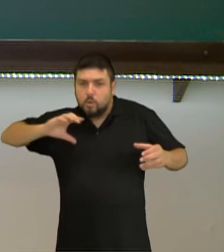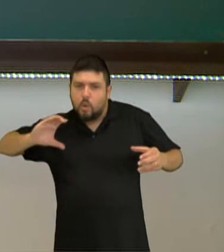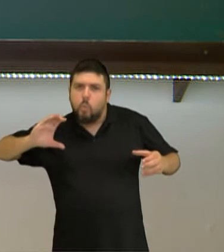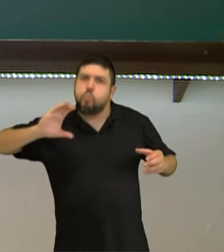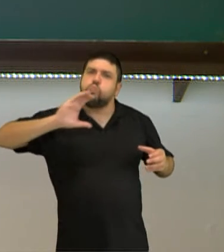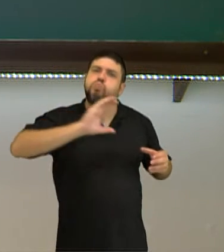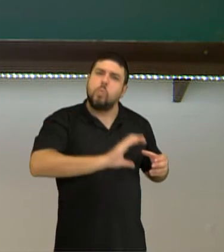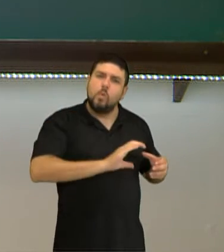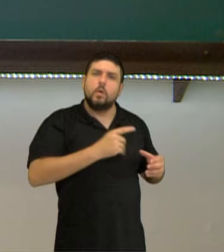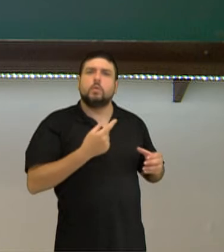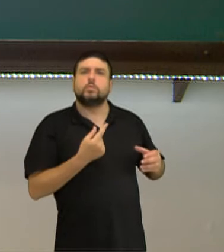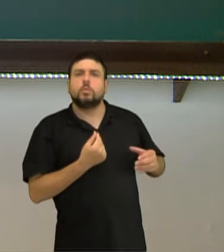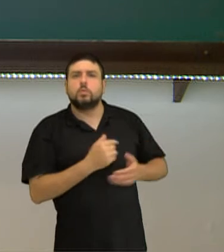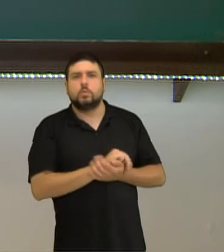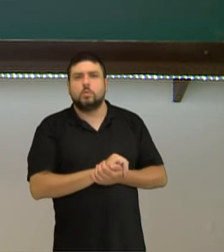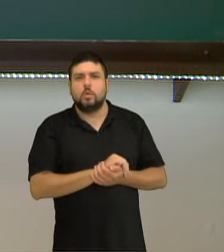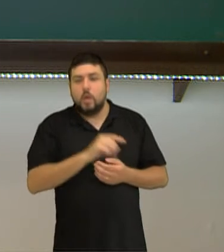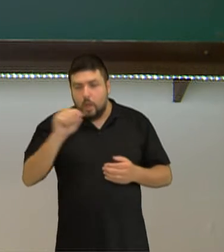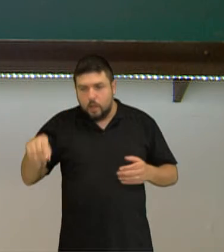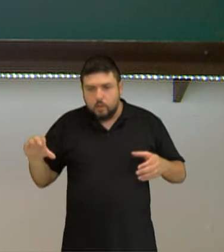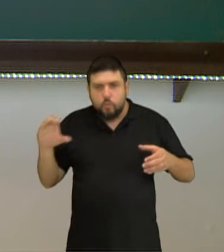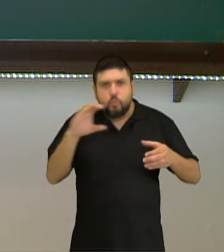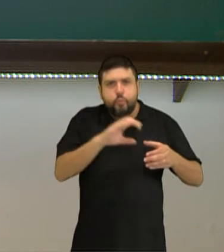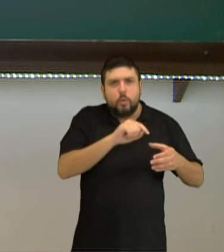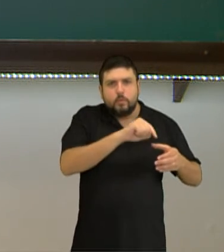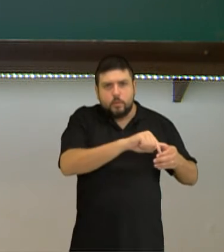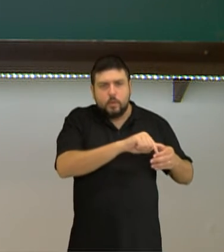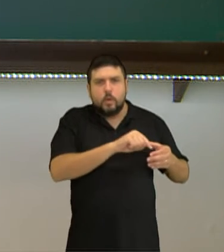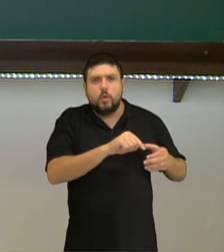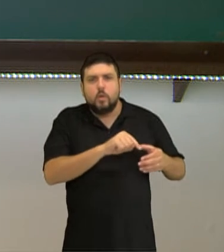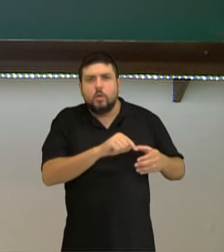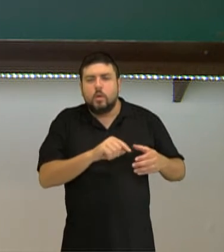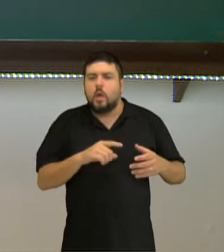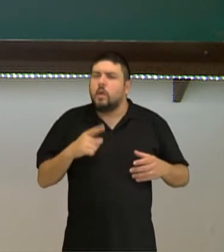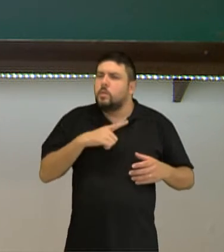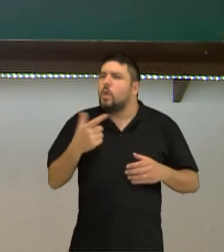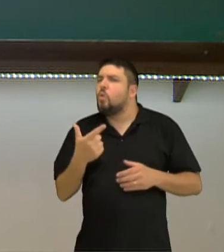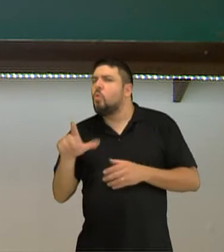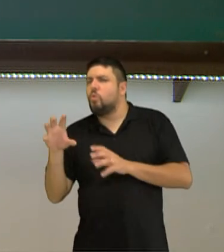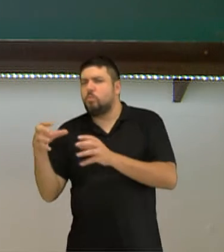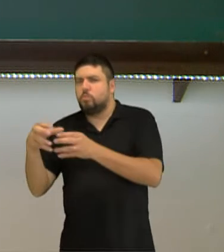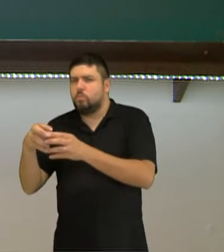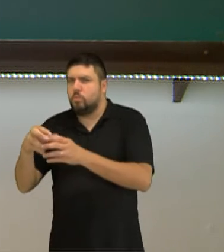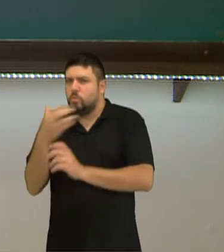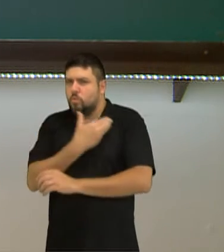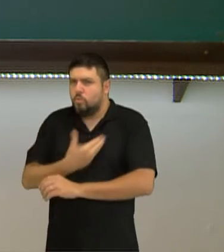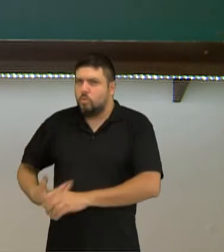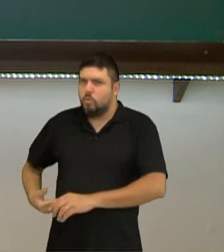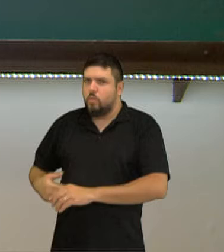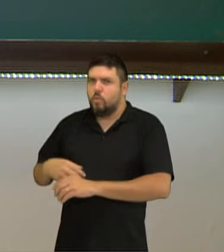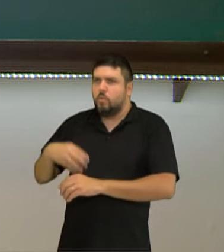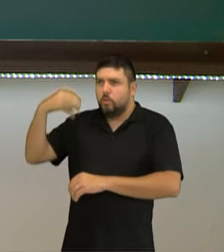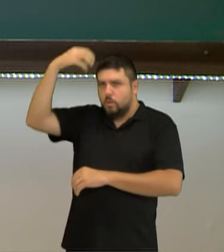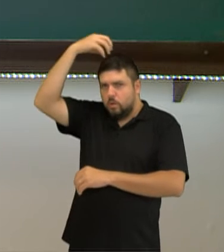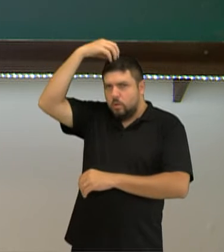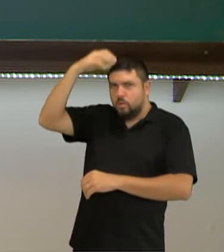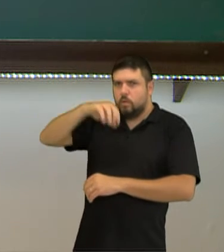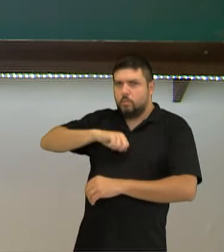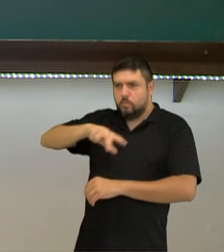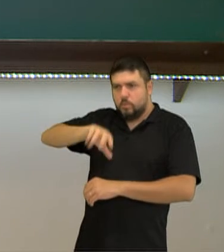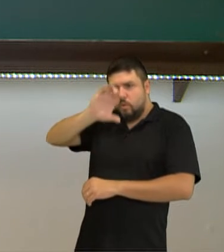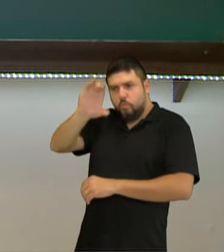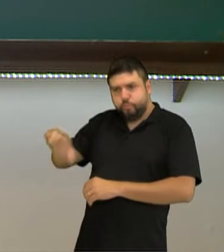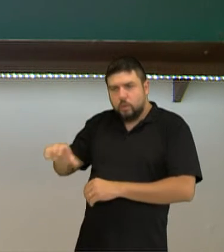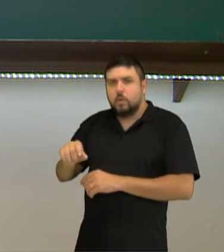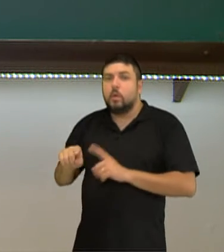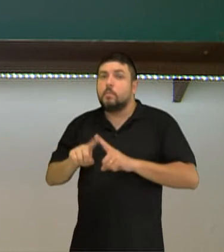as entradas que são aí financiadas pela coroa portuguesa. As bandeiras, por sua vez, financiadas por particulares,